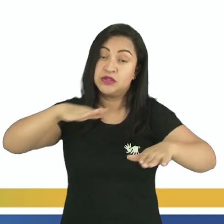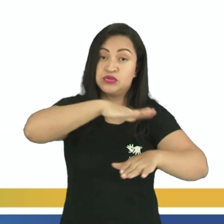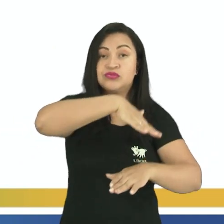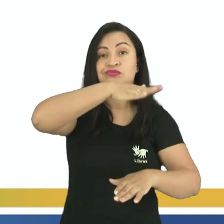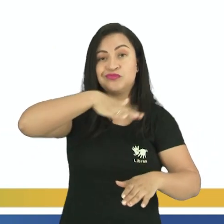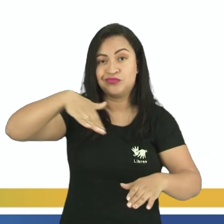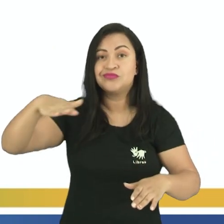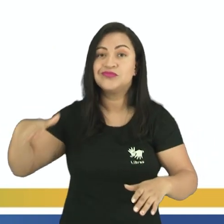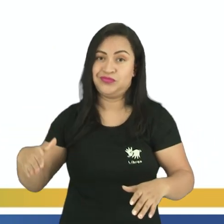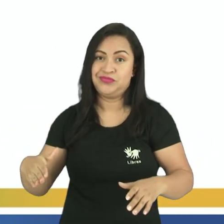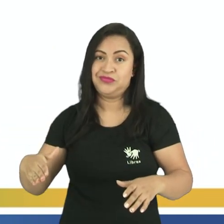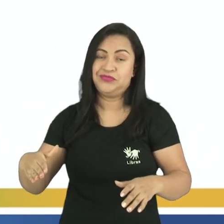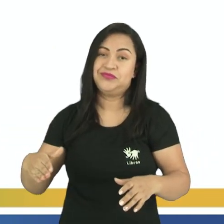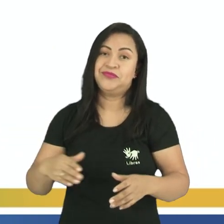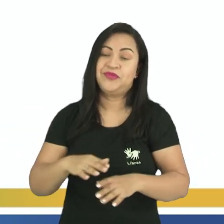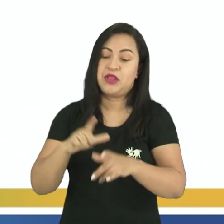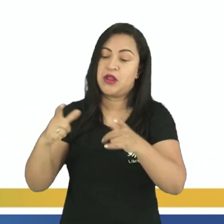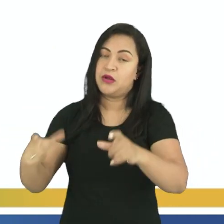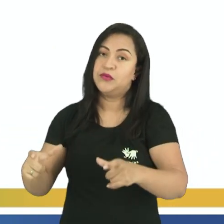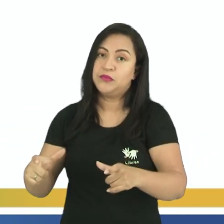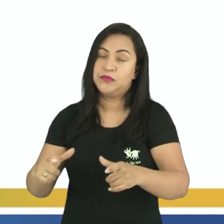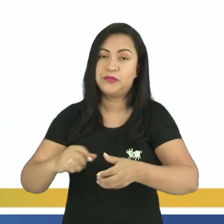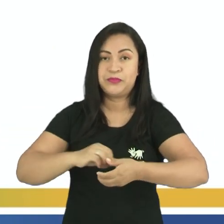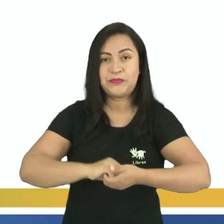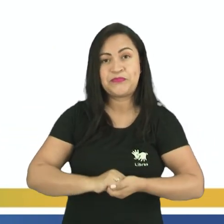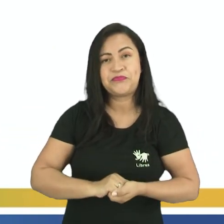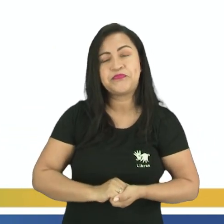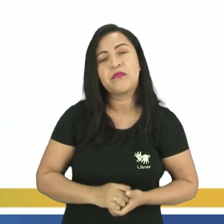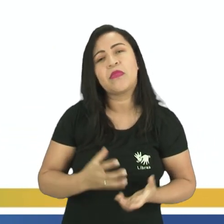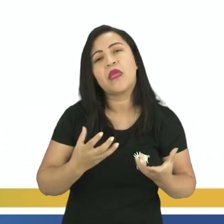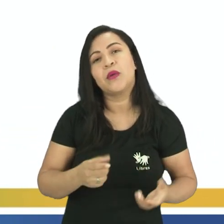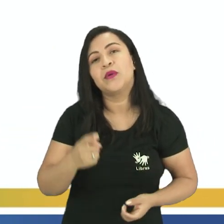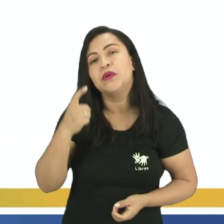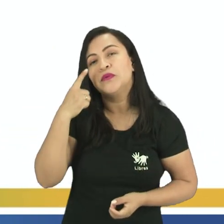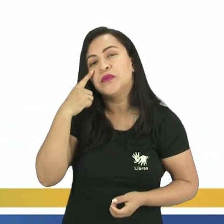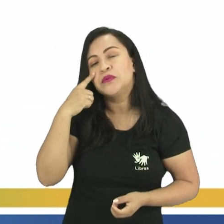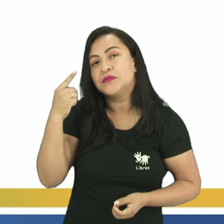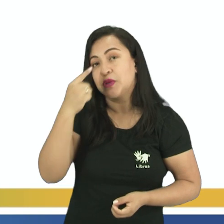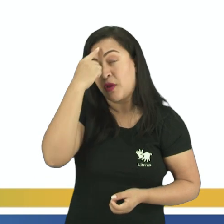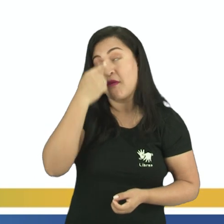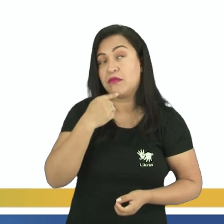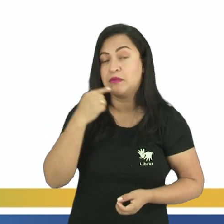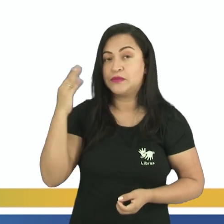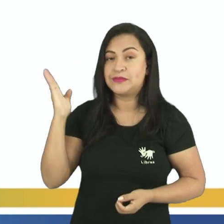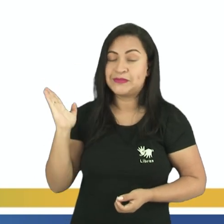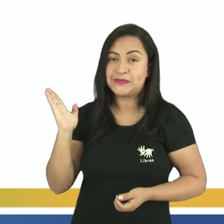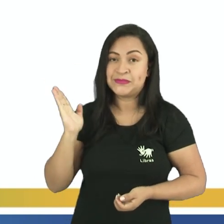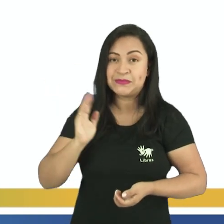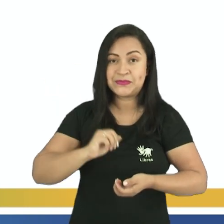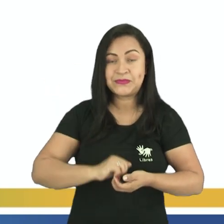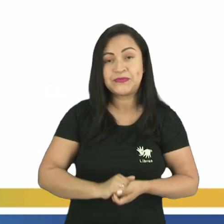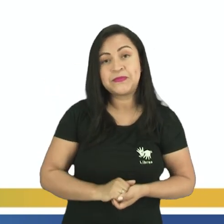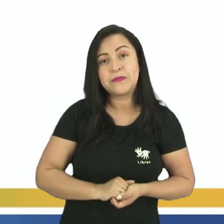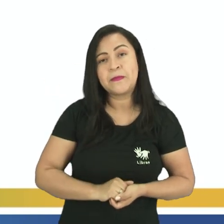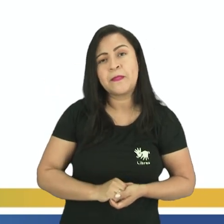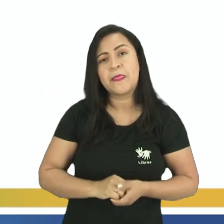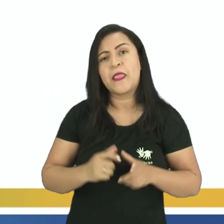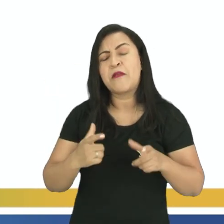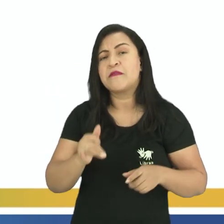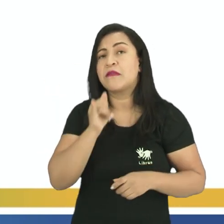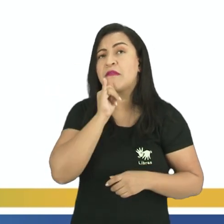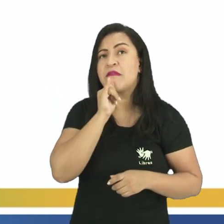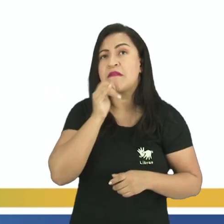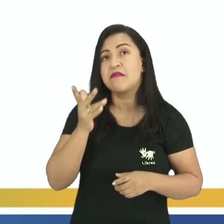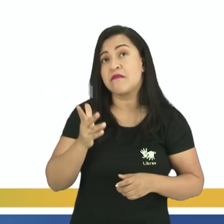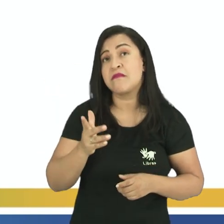ser transmitidas ao longo daquele meio. Eu quero que vocês observem aquela imagem ali na tela, onde tem um exemplo que a